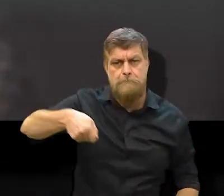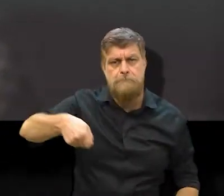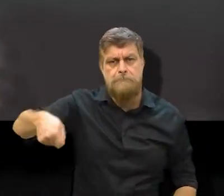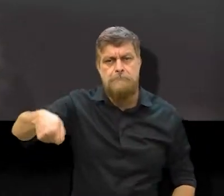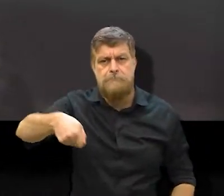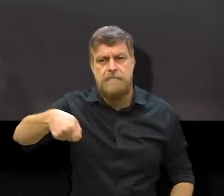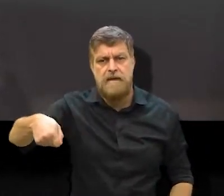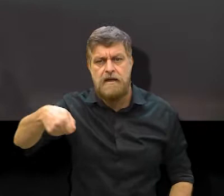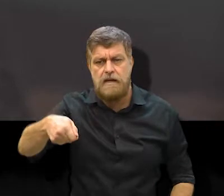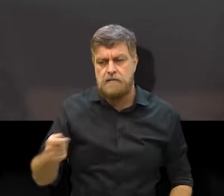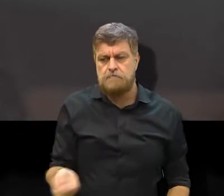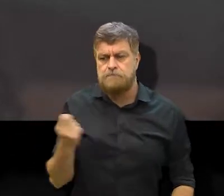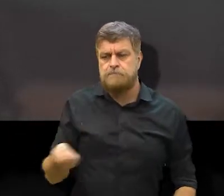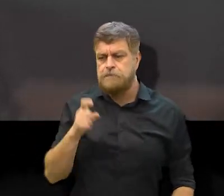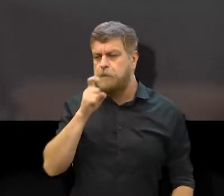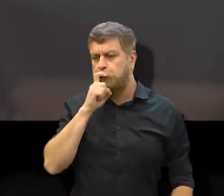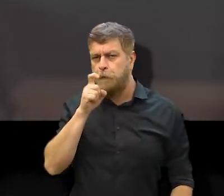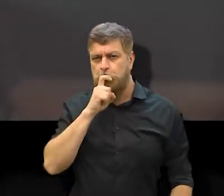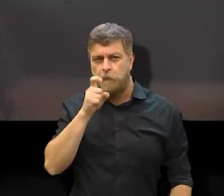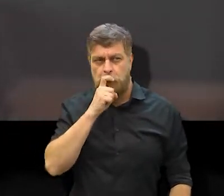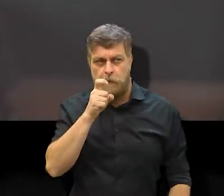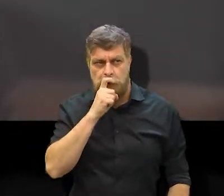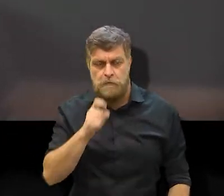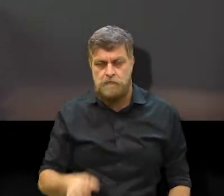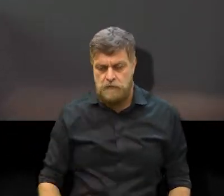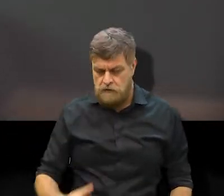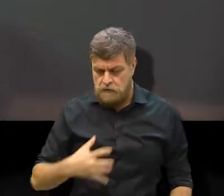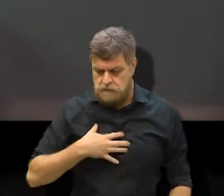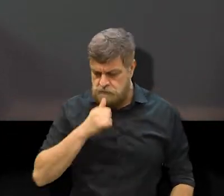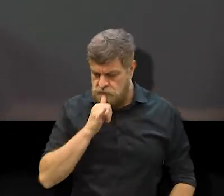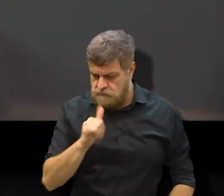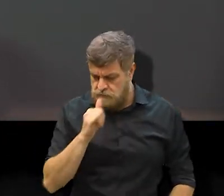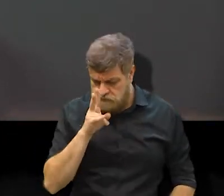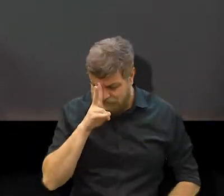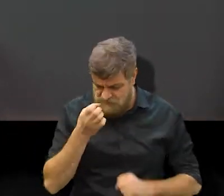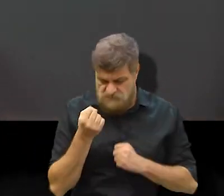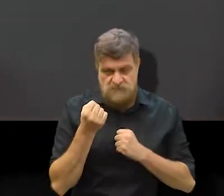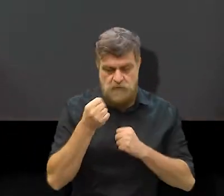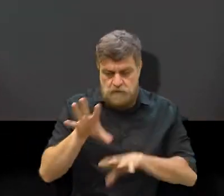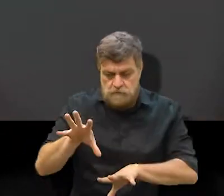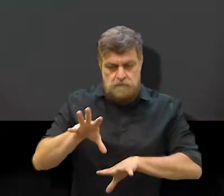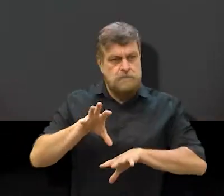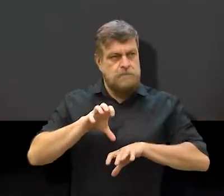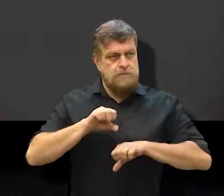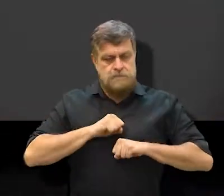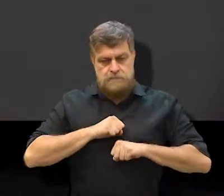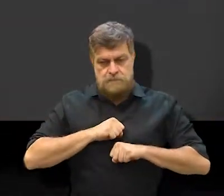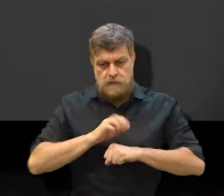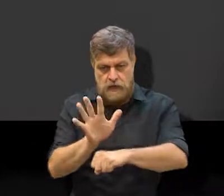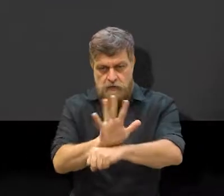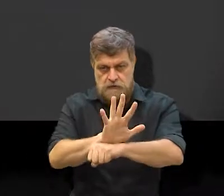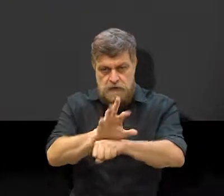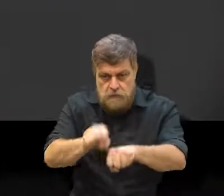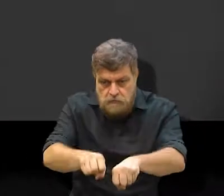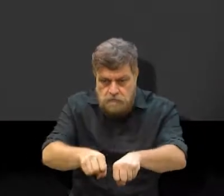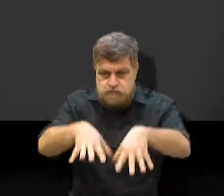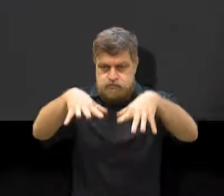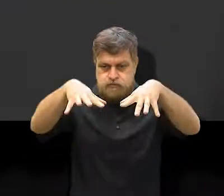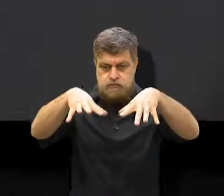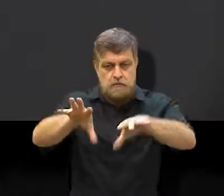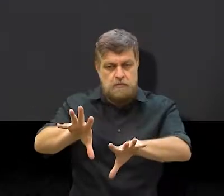E a bengala do grande Charlie Chaplin. Eu nunca senti uma energia tão grande como essa. Só pode ser a magia do